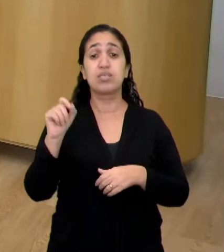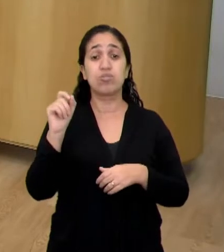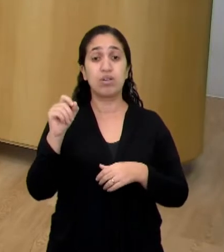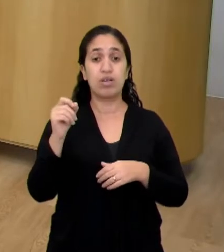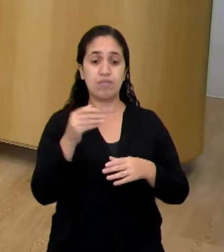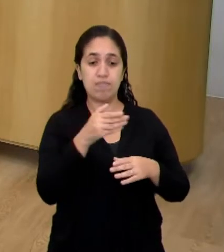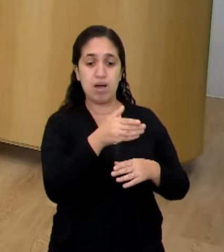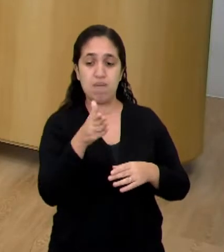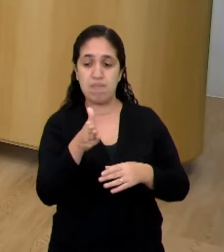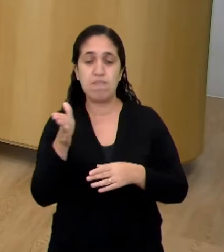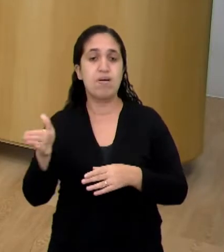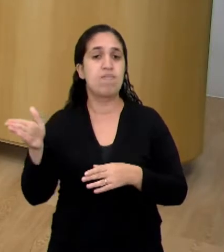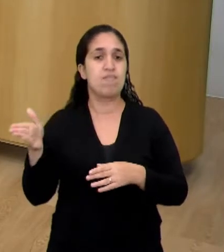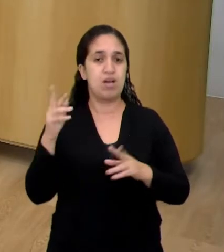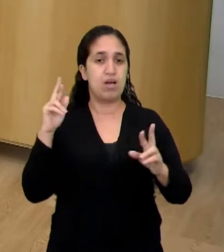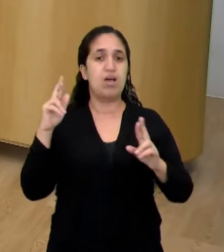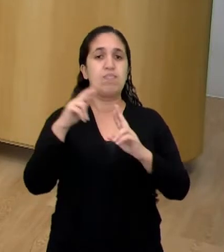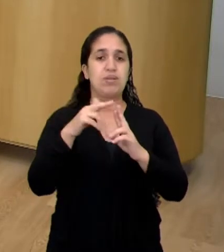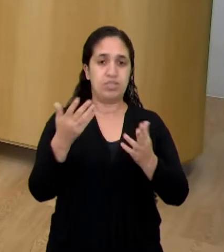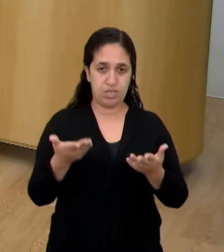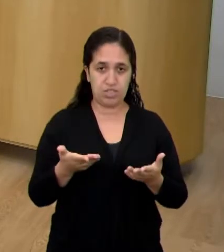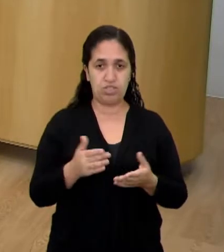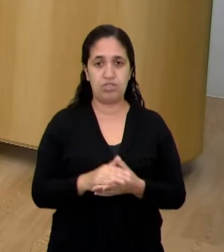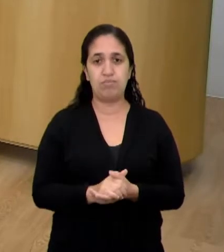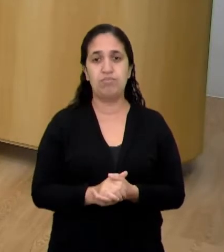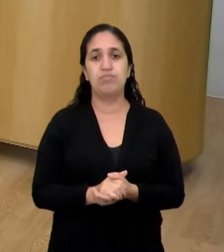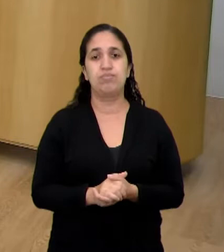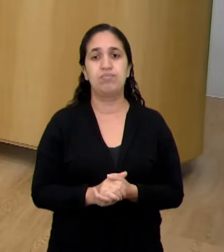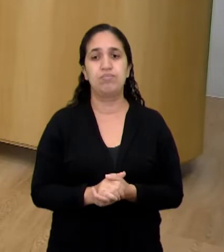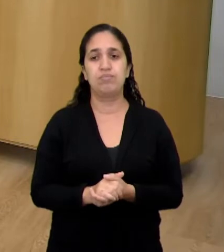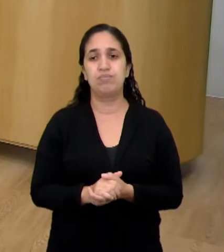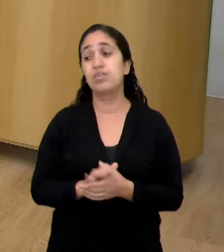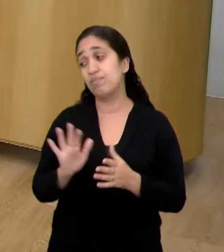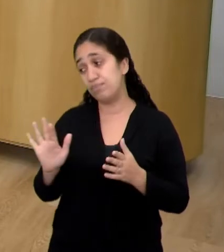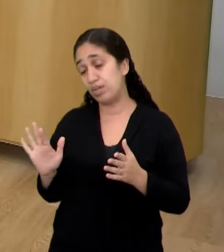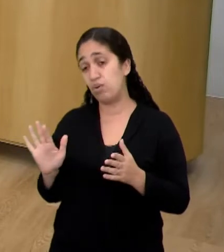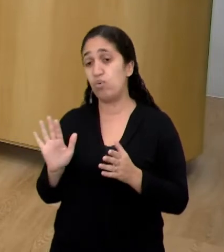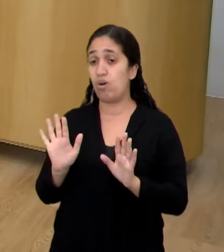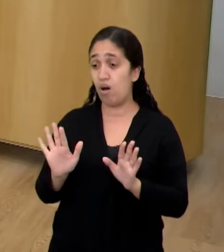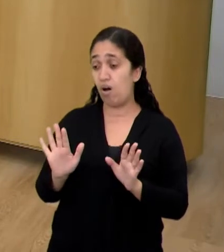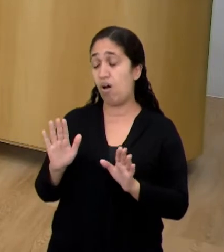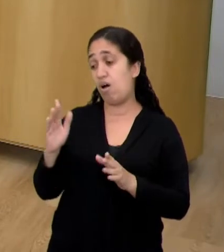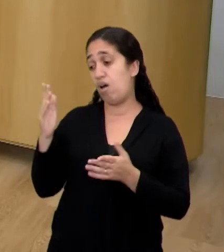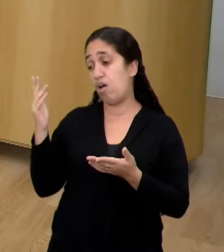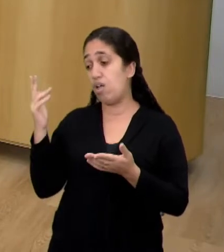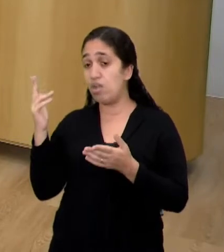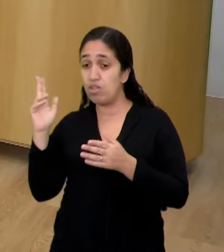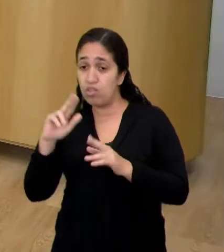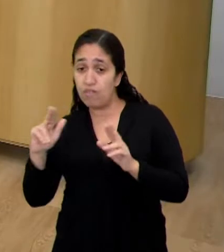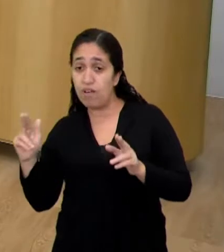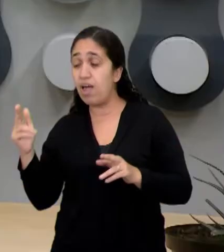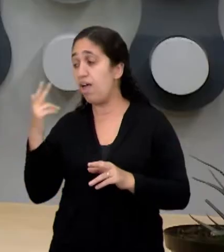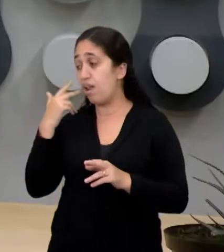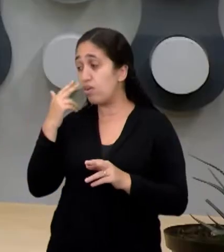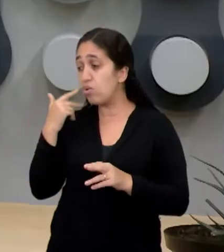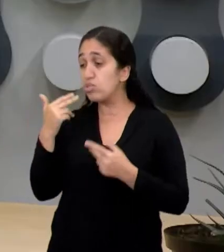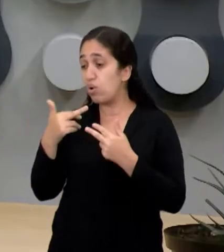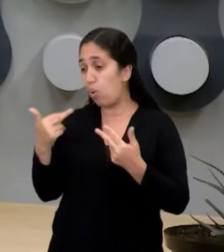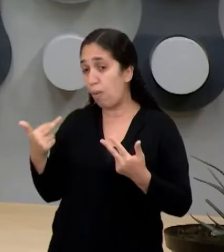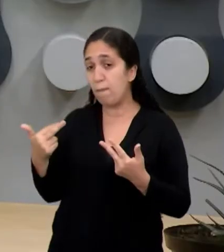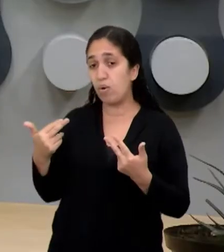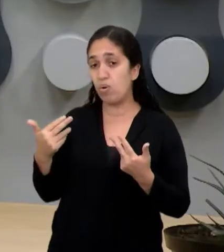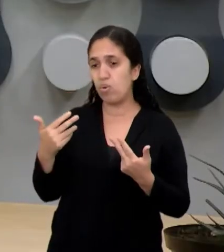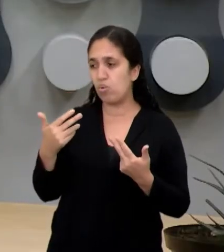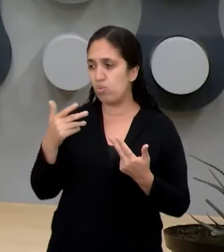direção que represente os negros. Isso que ela falou, né? eu fico pensando, né, nas coisas mais comuns, novelas, essas coisas, o papel do negro é sempre... Não tem um